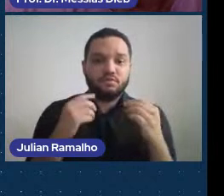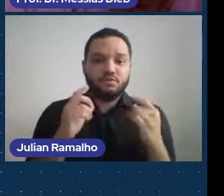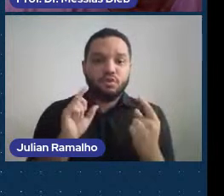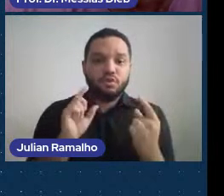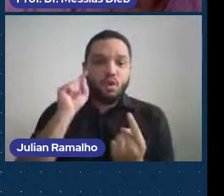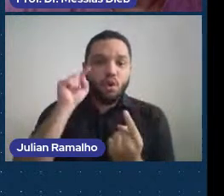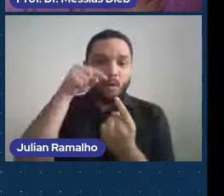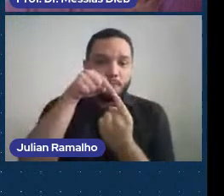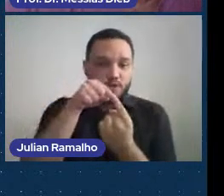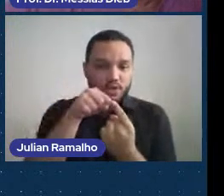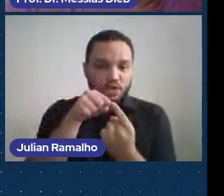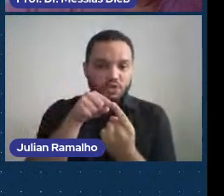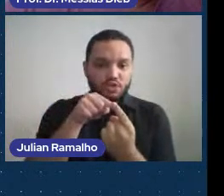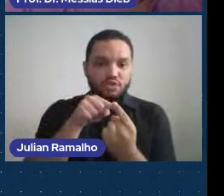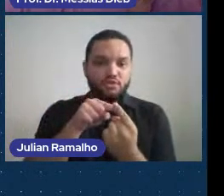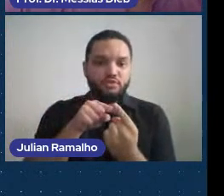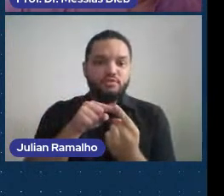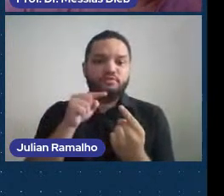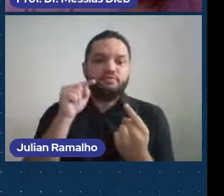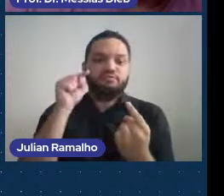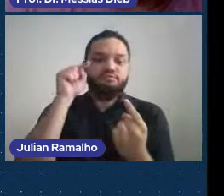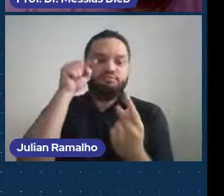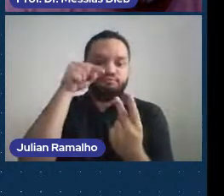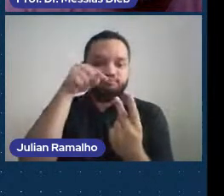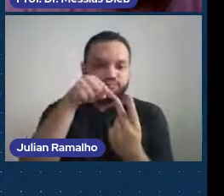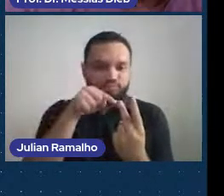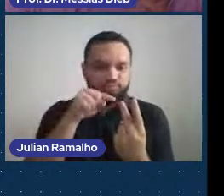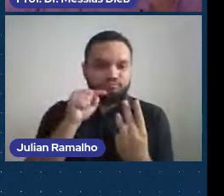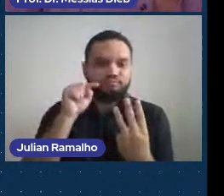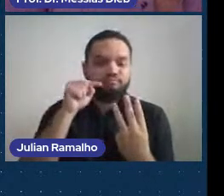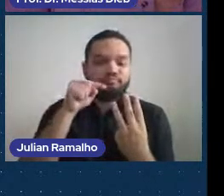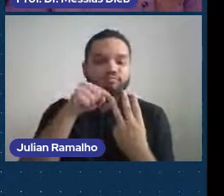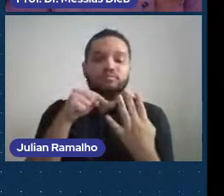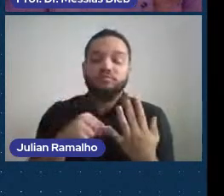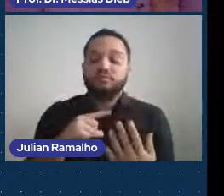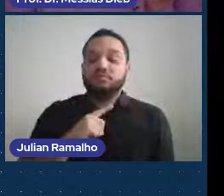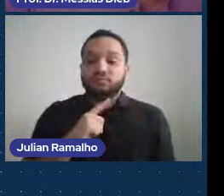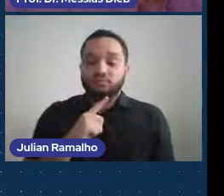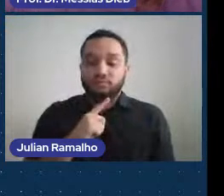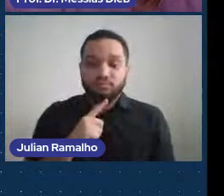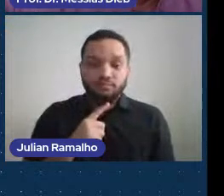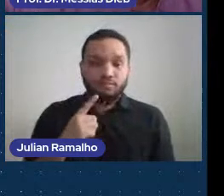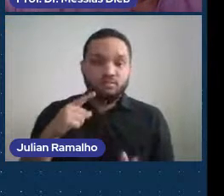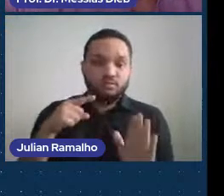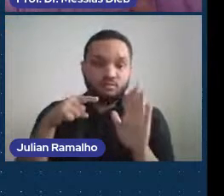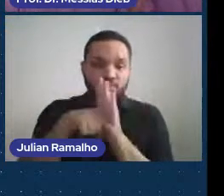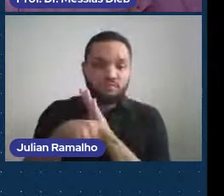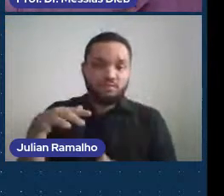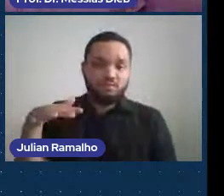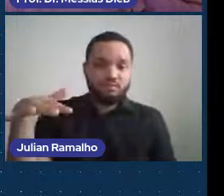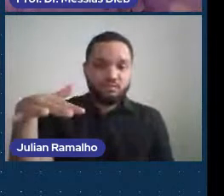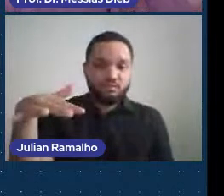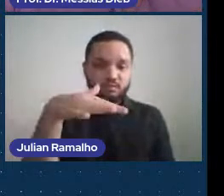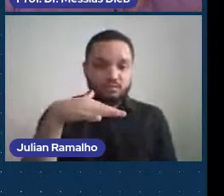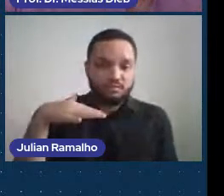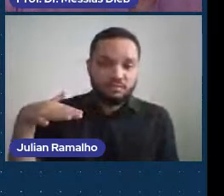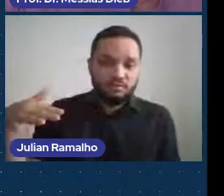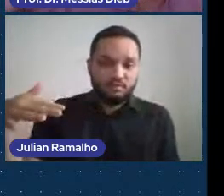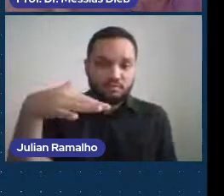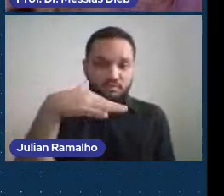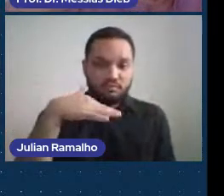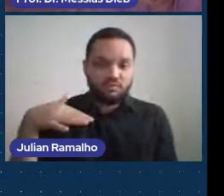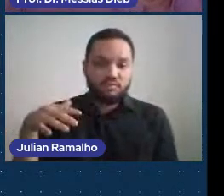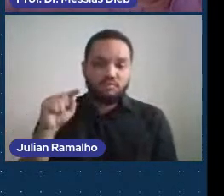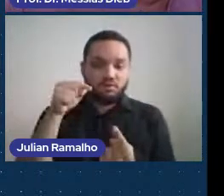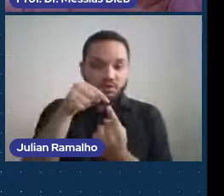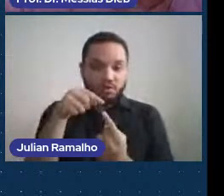muito clara, eu vou ter a pergunta geral gerando o objetivo geral e as perguntas